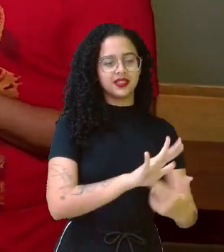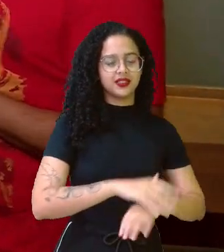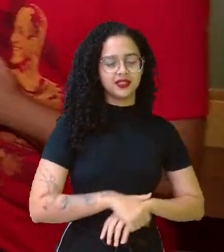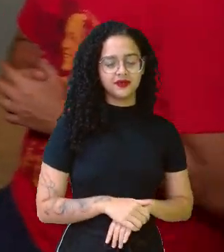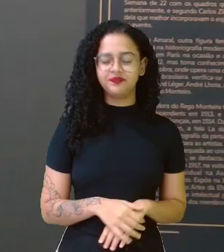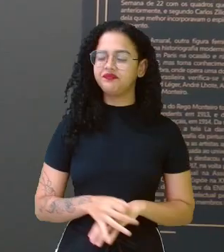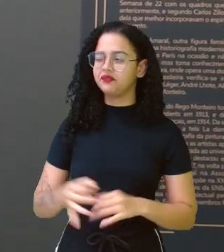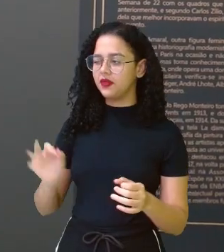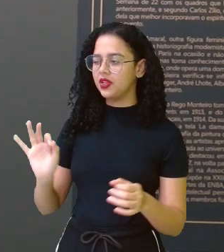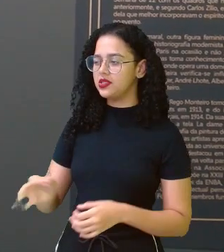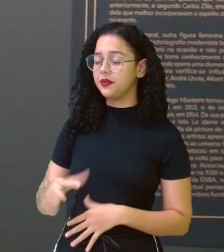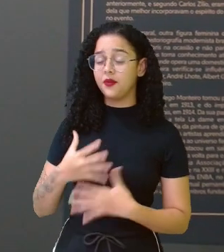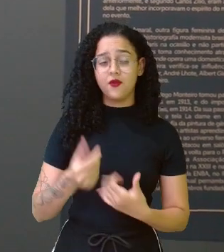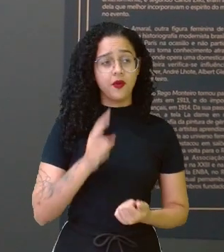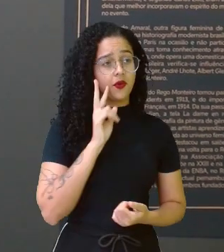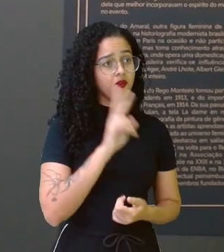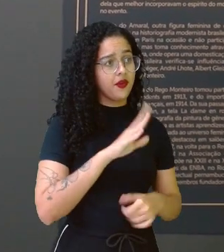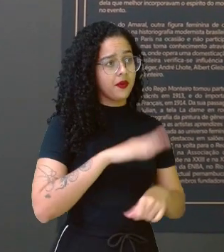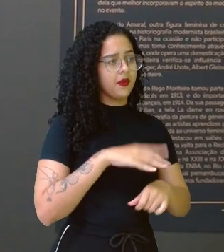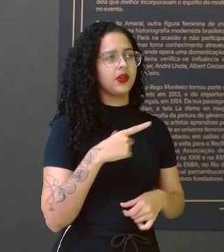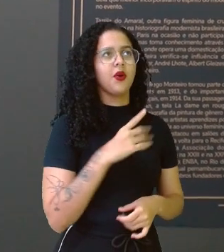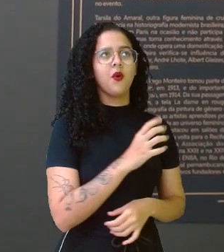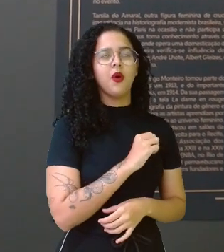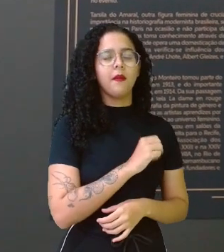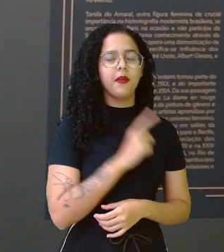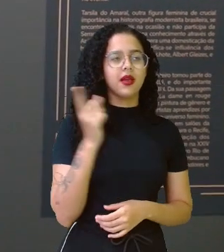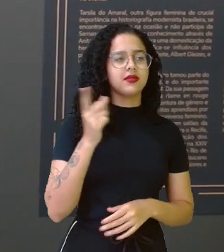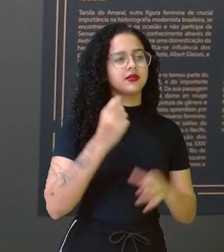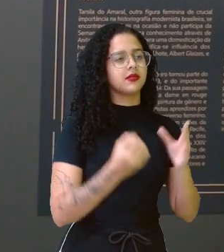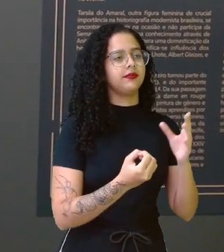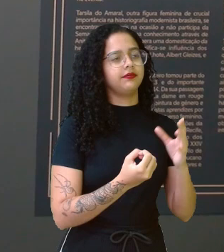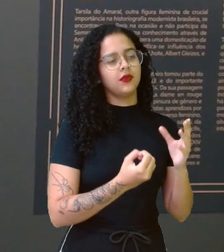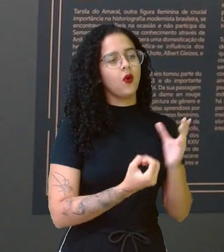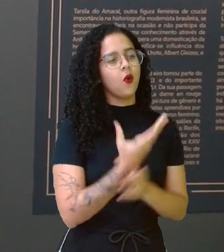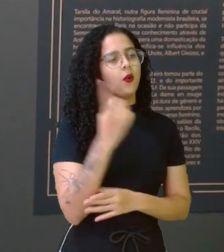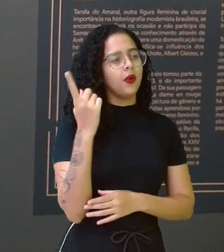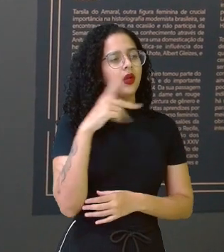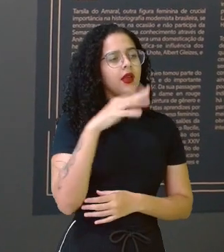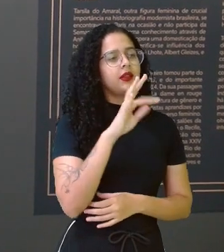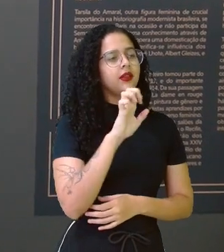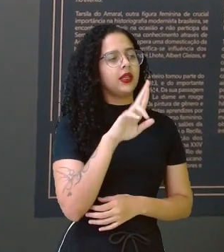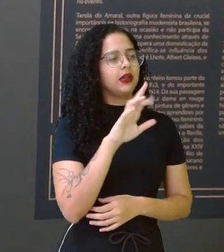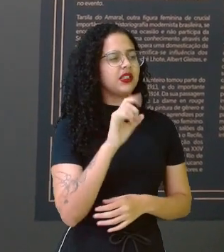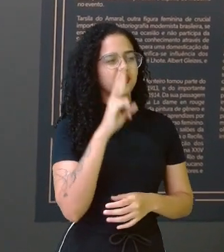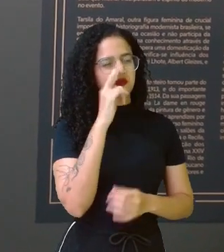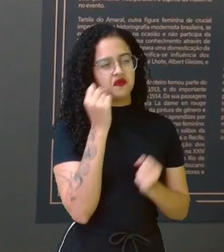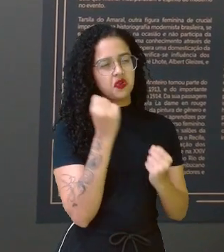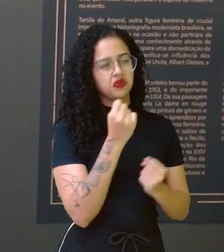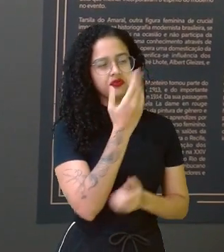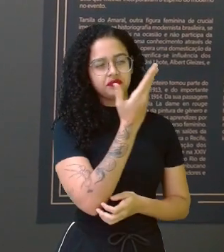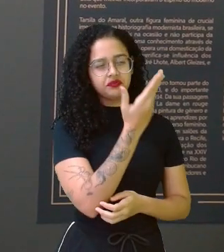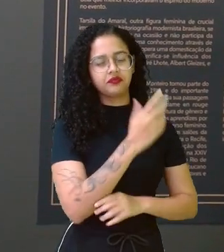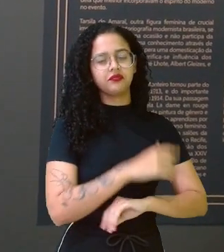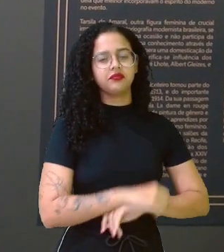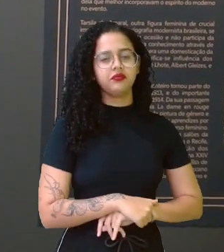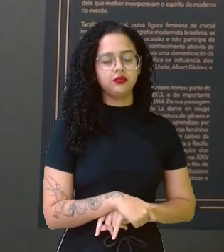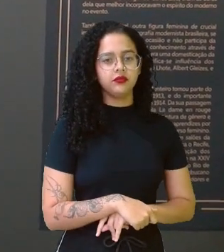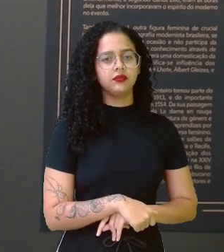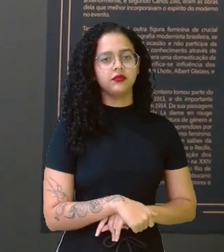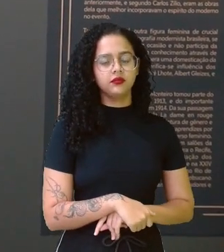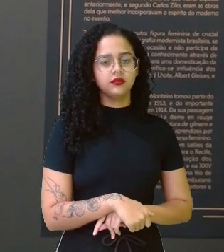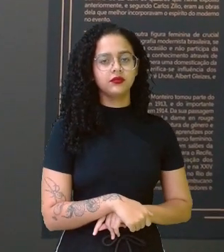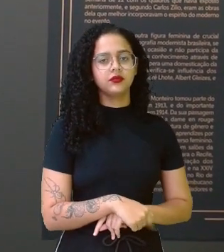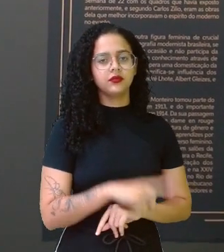Okay? Vamos ver mais. Eu amei essa obra de Teresa. Que coisa bonita, que coisa forte. Verdade, né? verdade. Essa obra